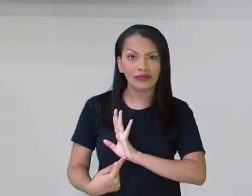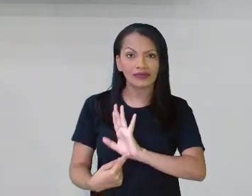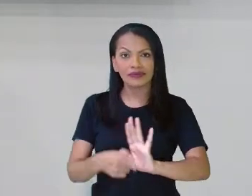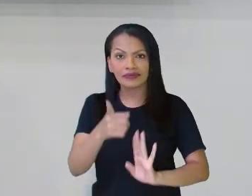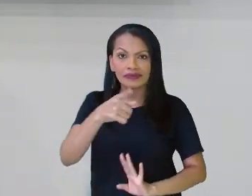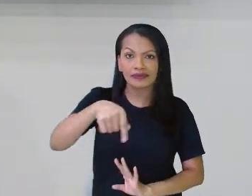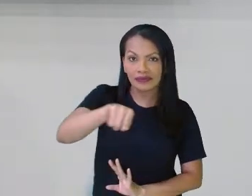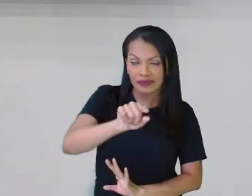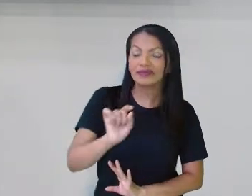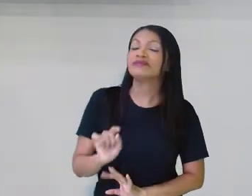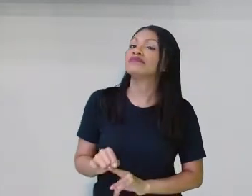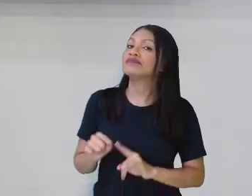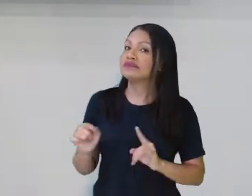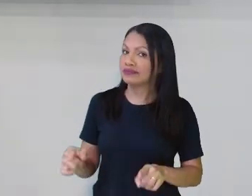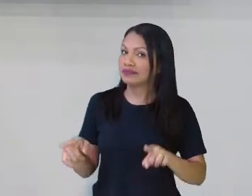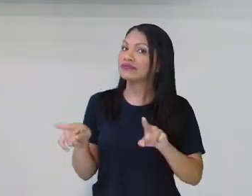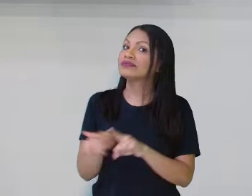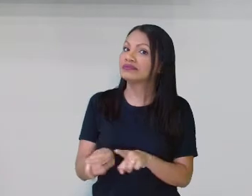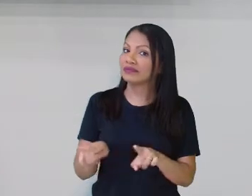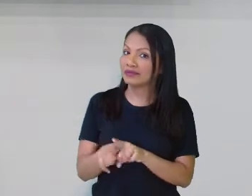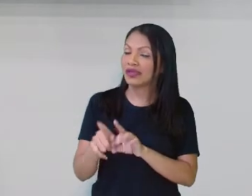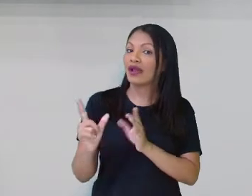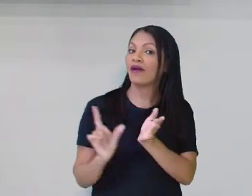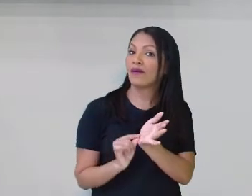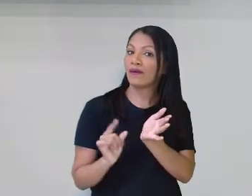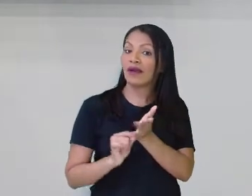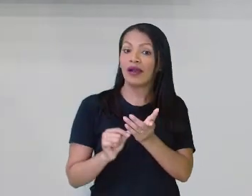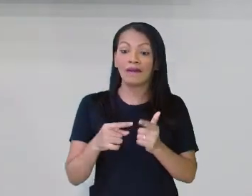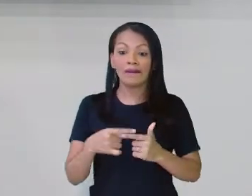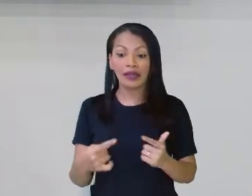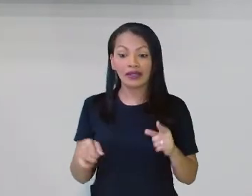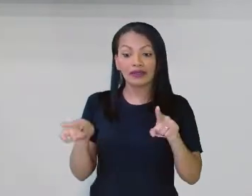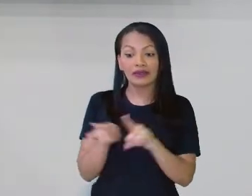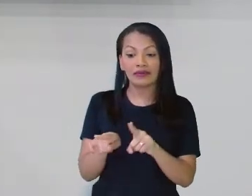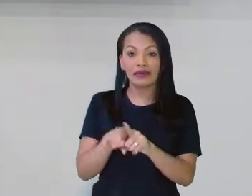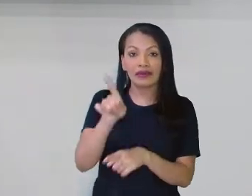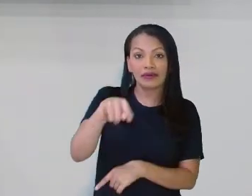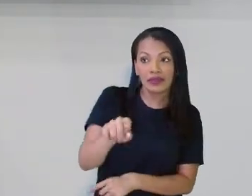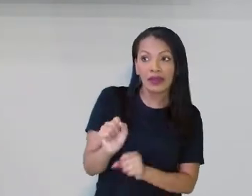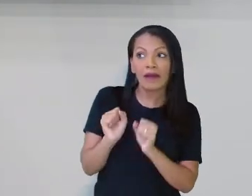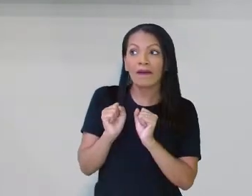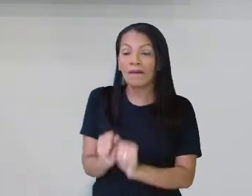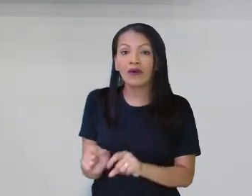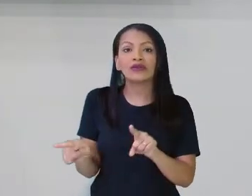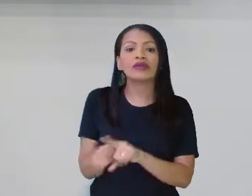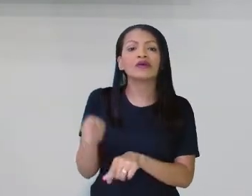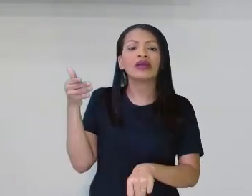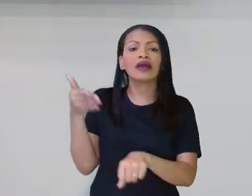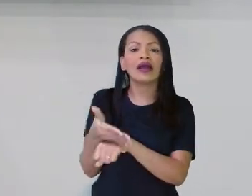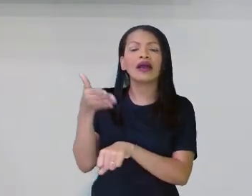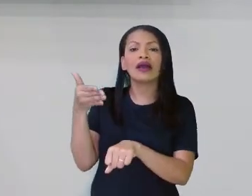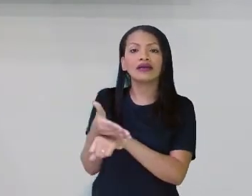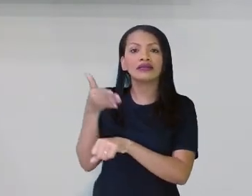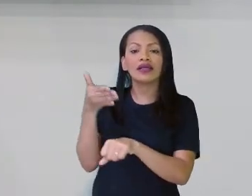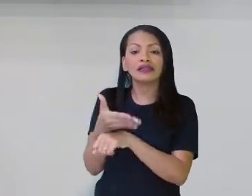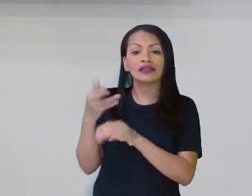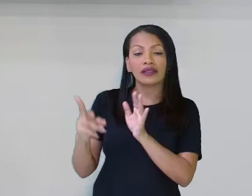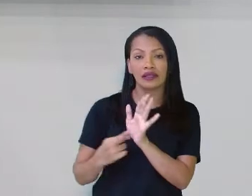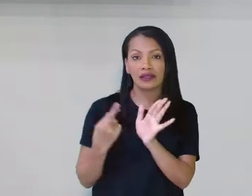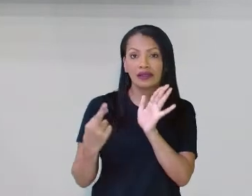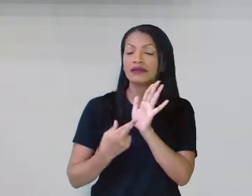para vocês, desse artigo, mas também vocês vão poder acessar a